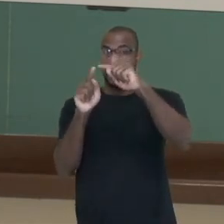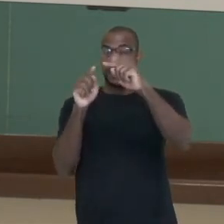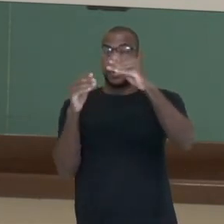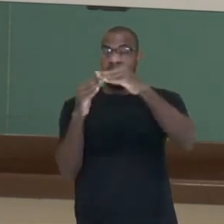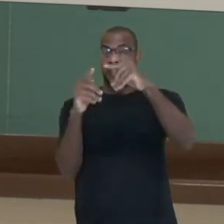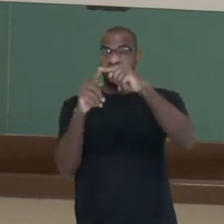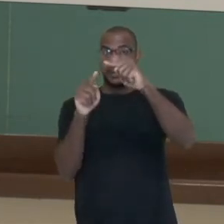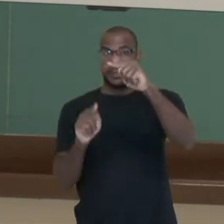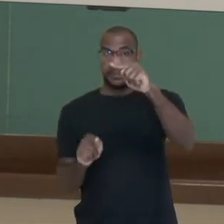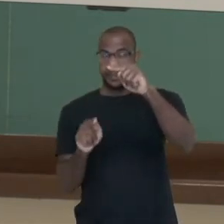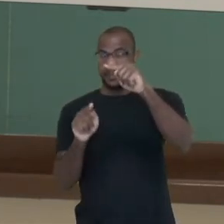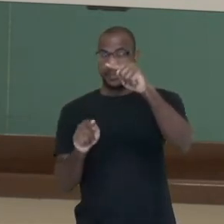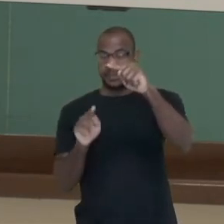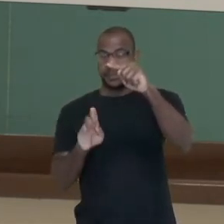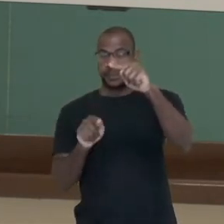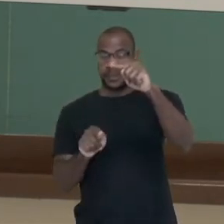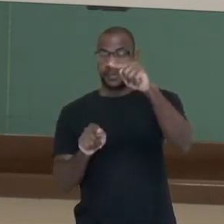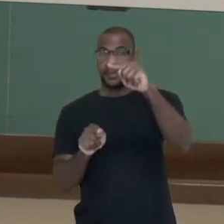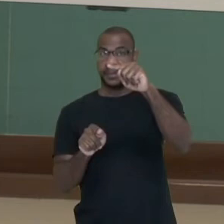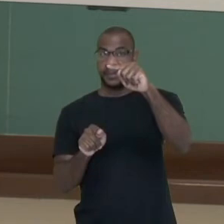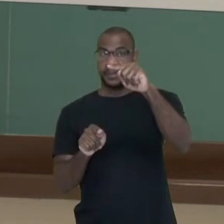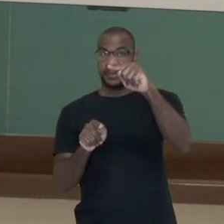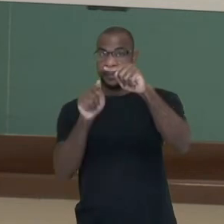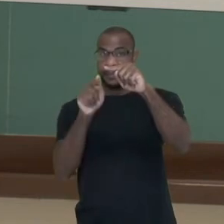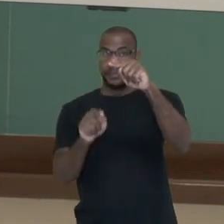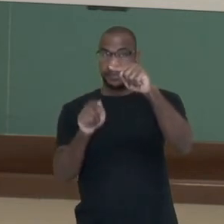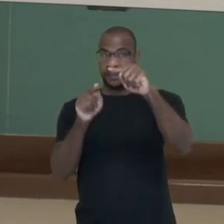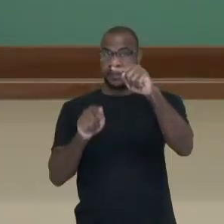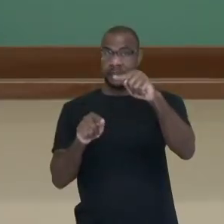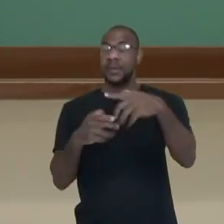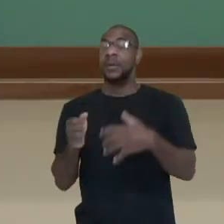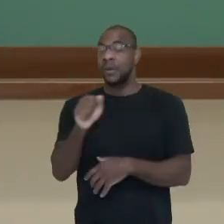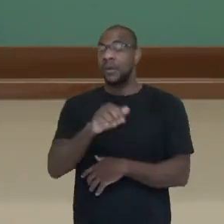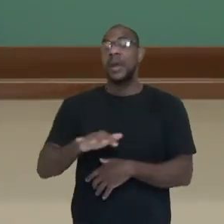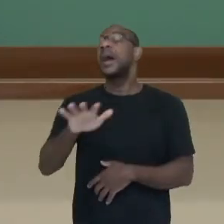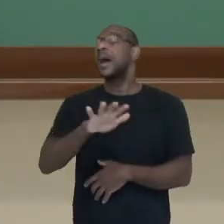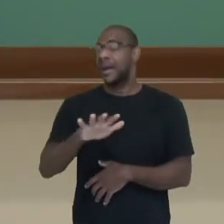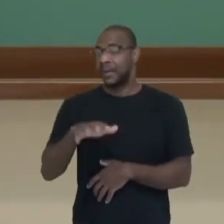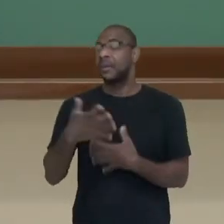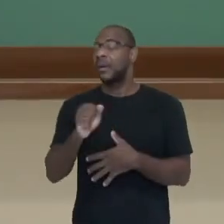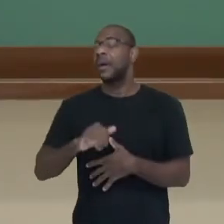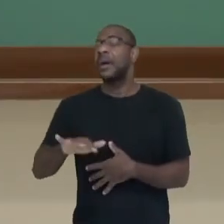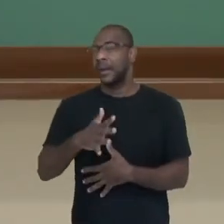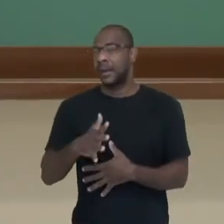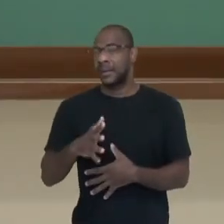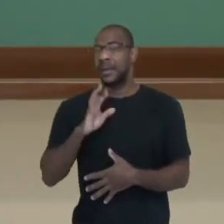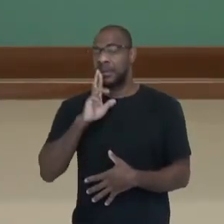de AB, qual é a área total da figura? A gente já volta com a solução.